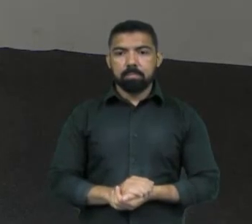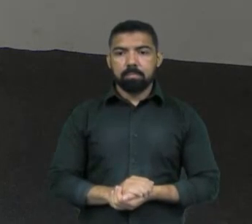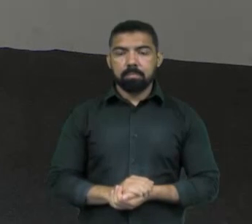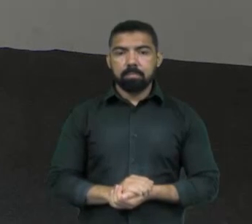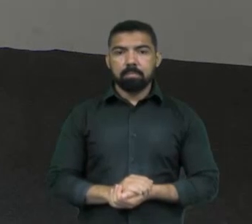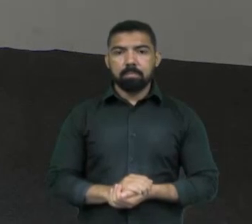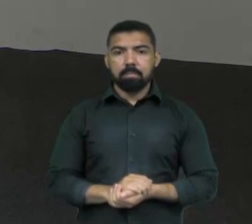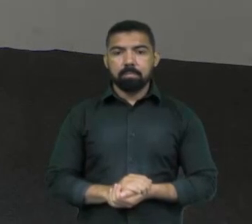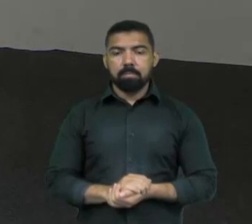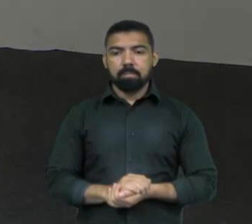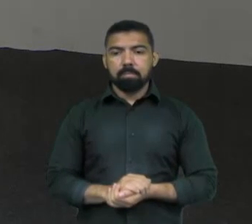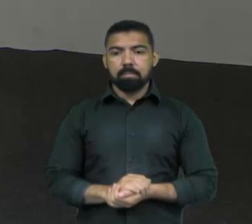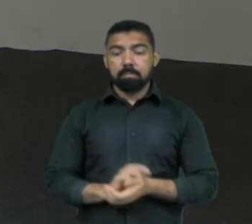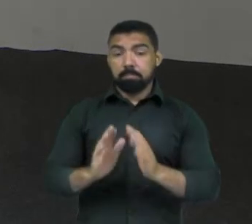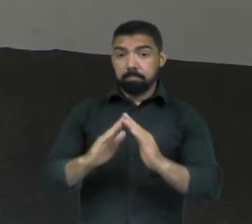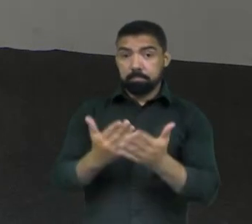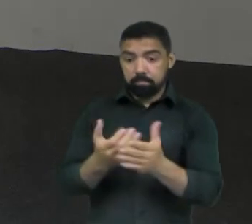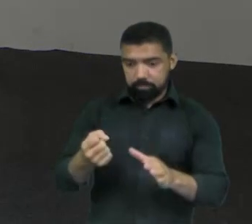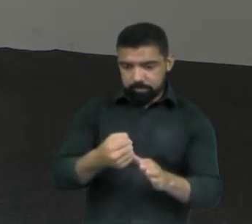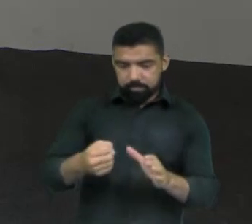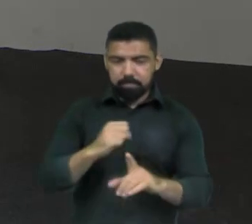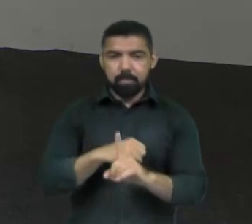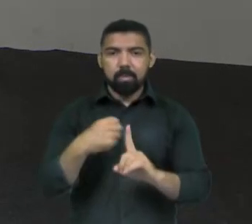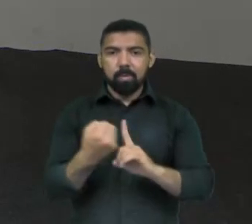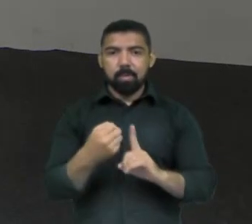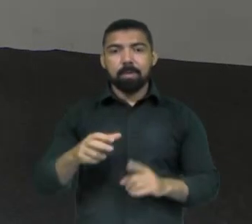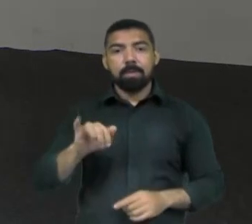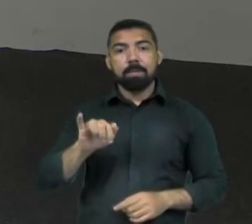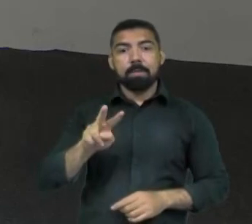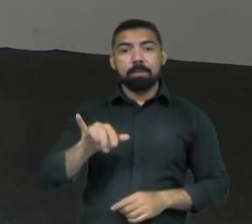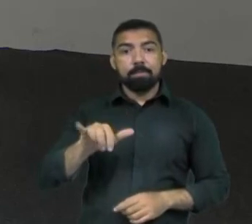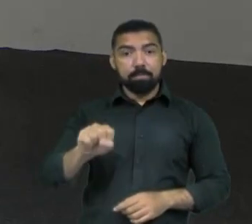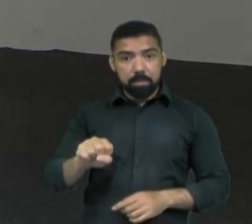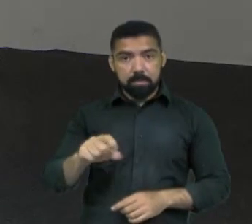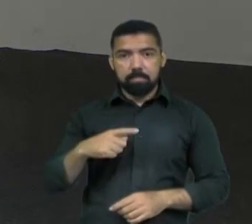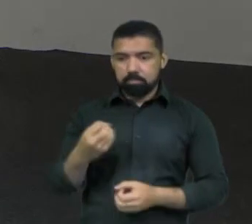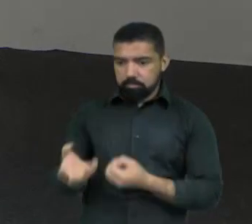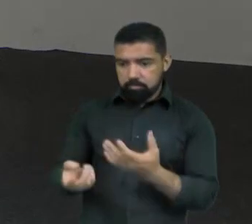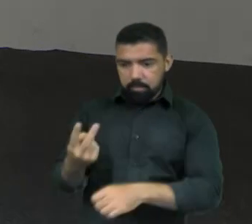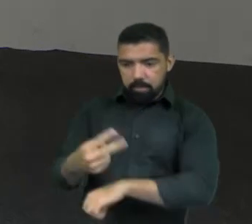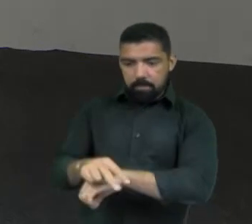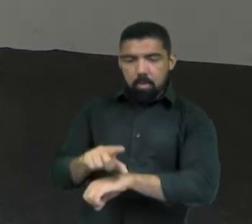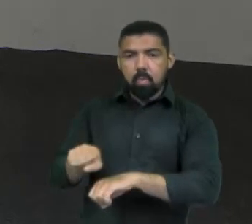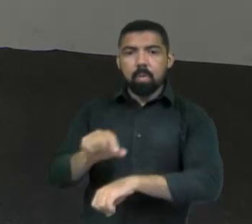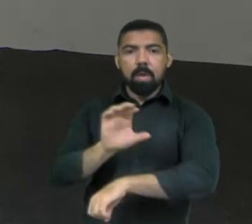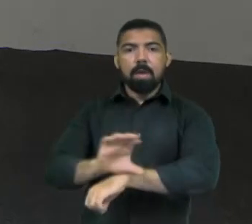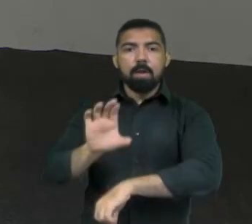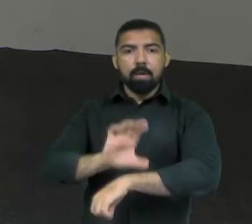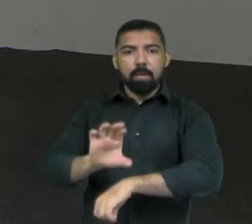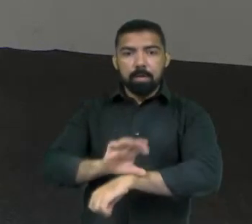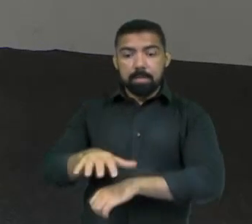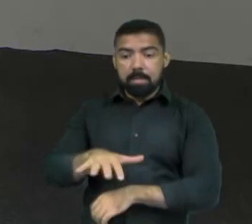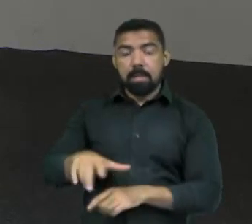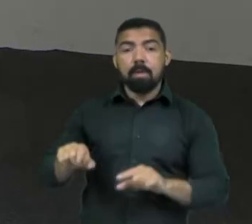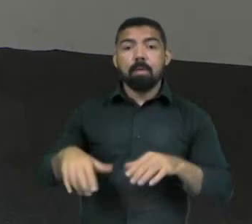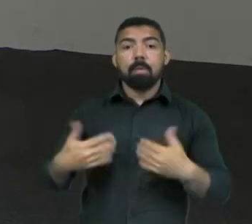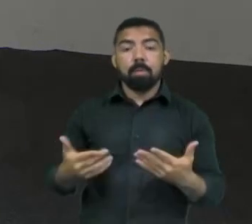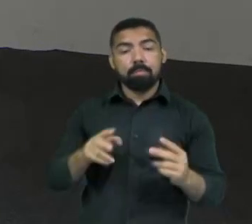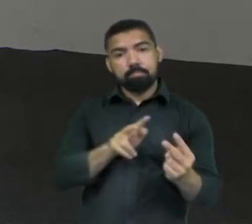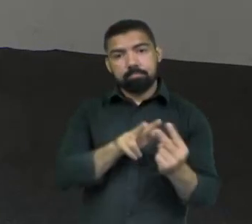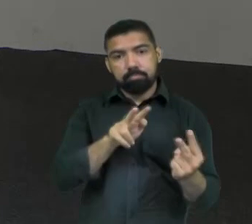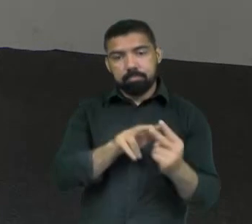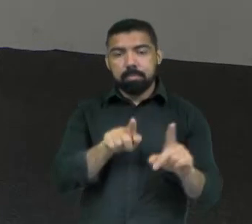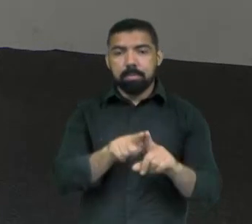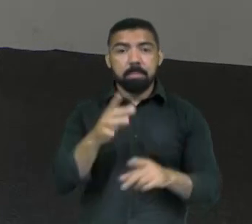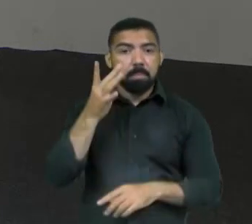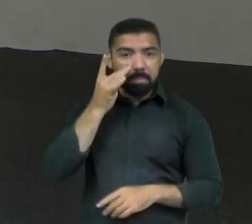A Escola de Gastronomia Social Ivens Dias Branco está ofertando vagas para cursos nas modalidades online e